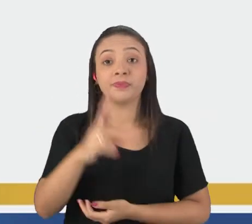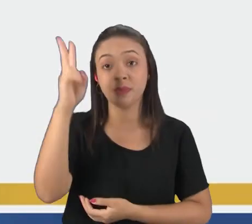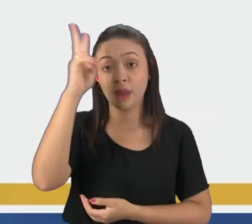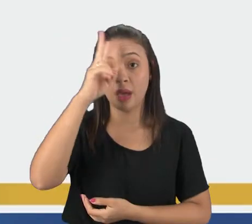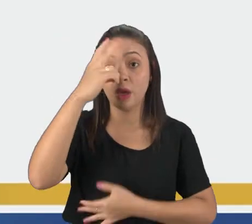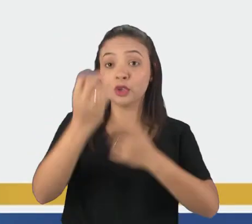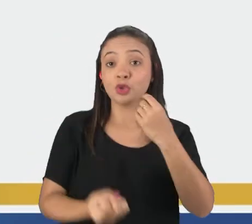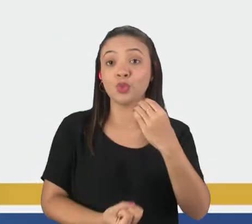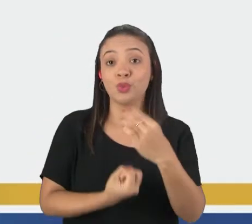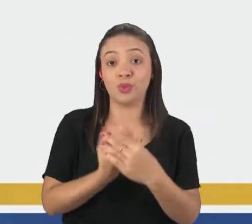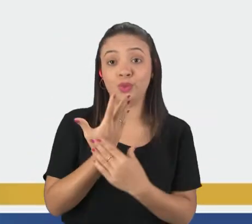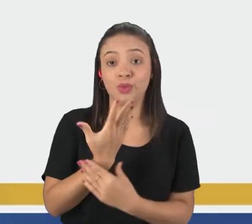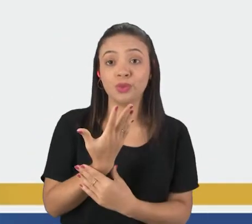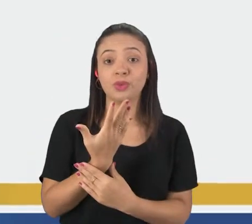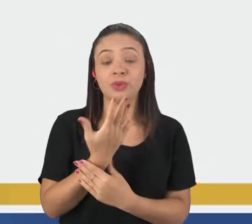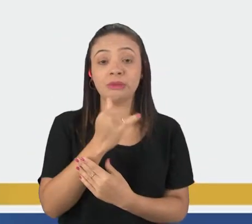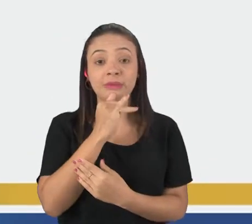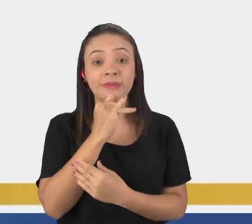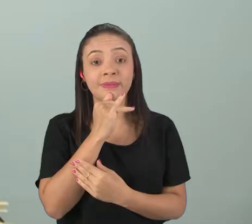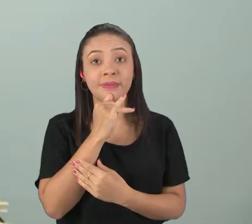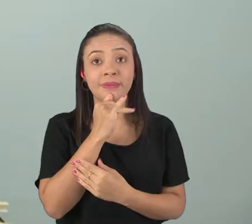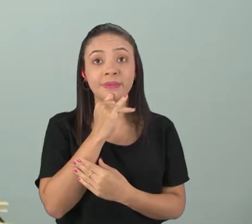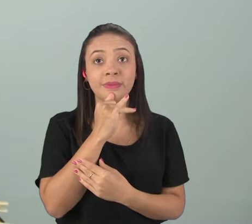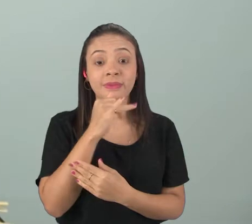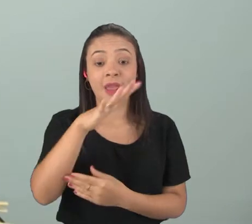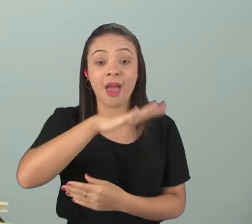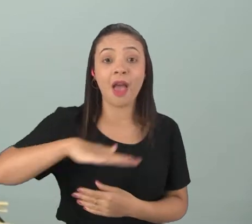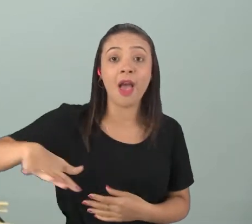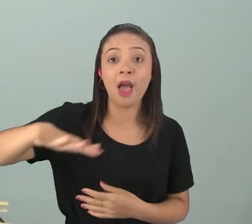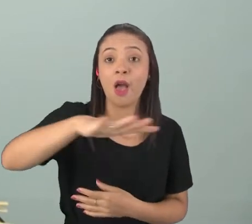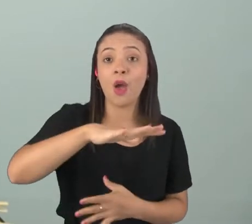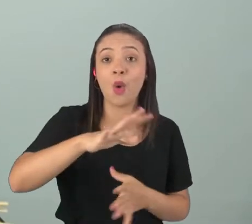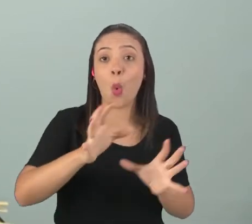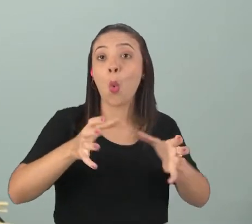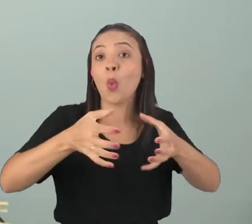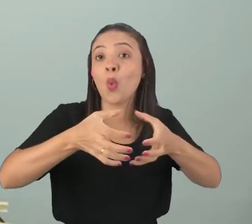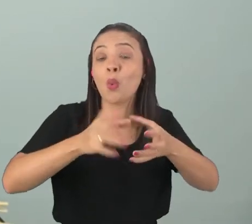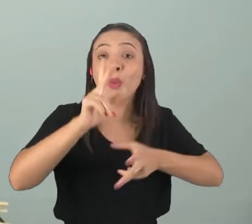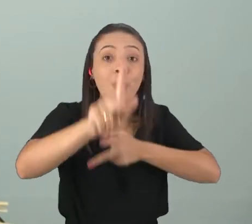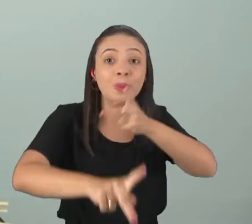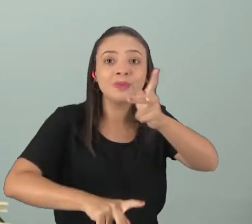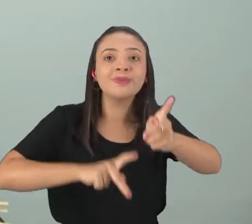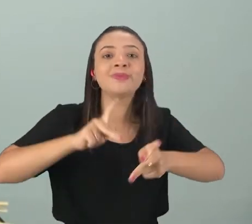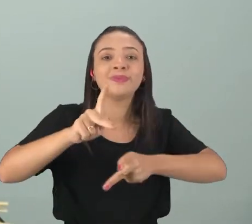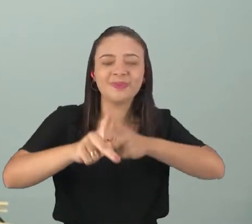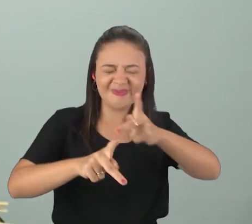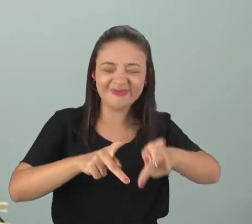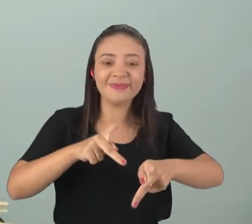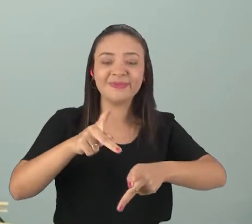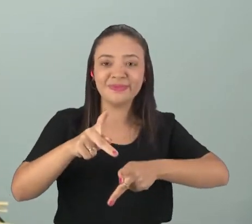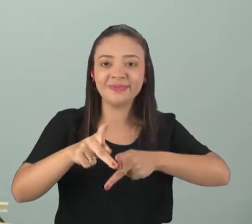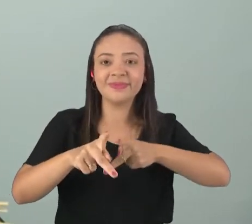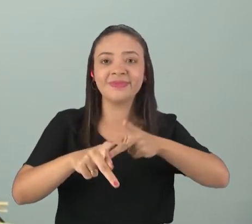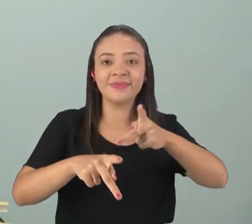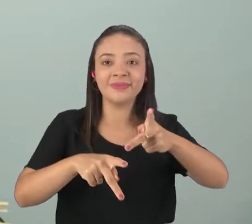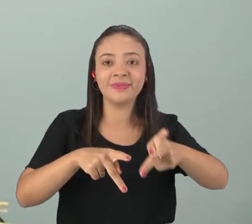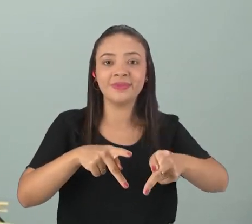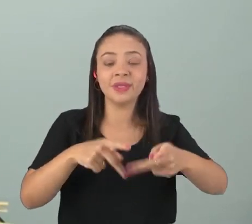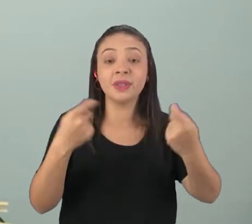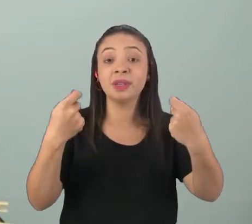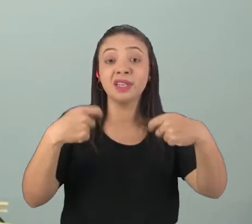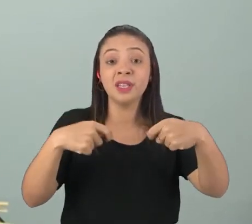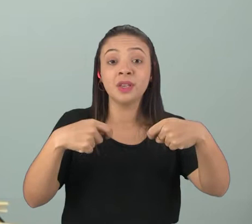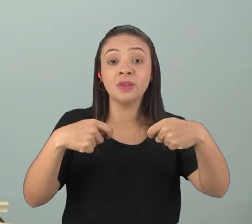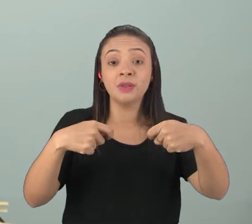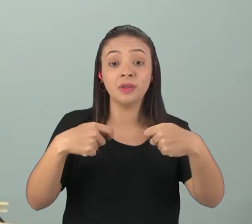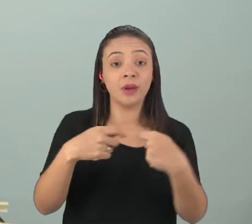ela surge, né, ali no meio de um povoado, surgiram no meio de povos, né, de povoados, né, para